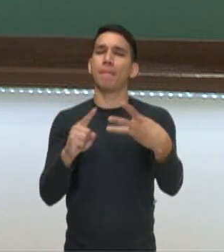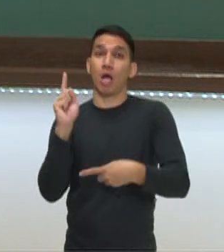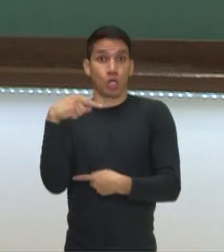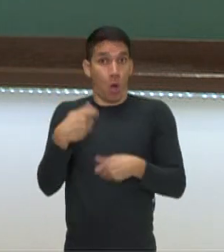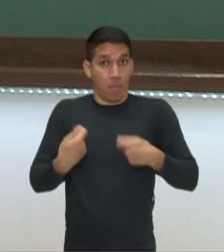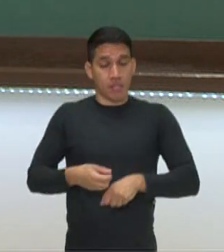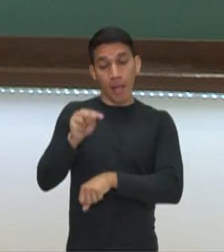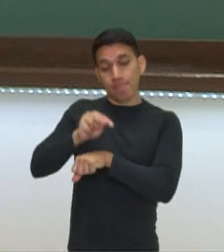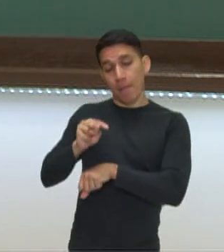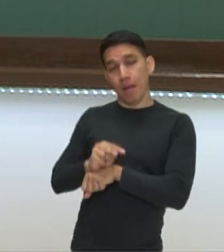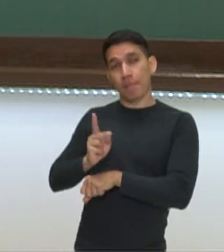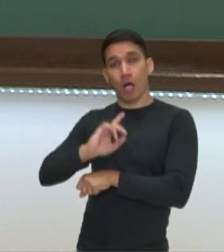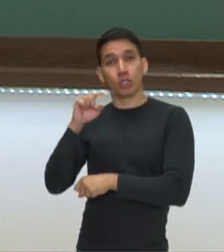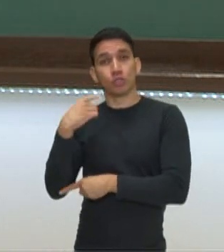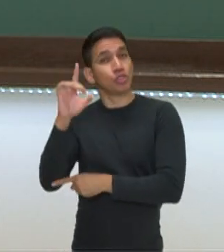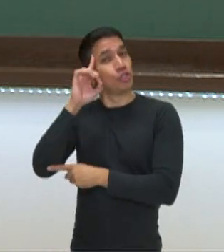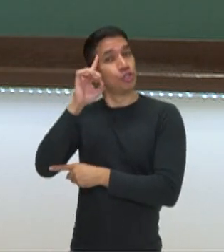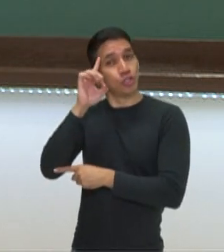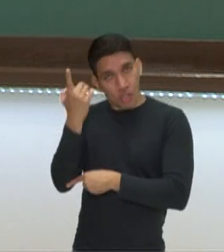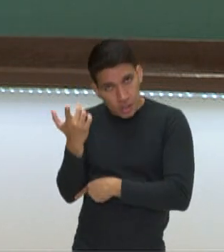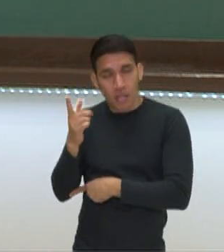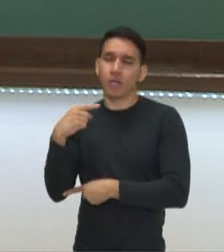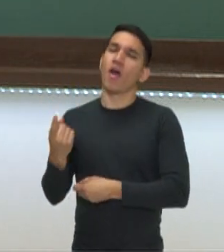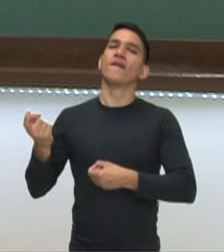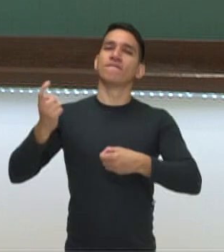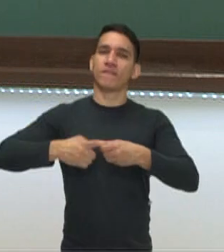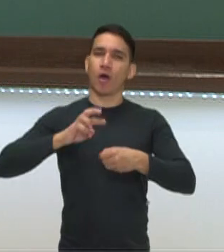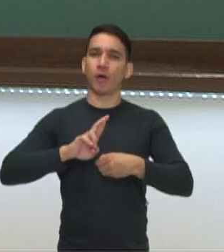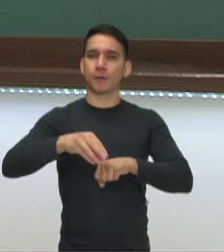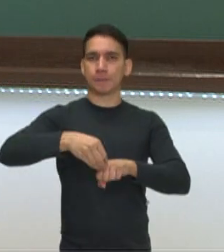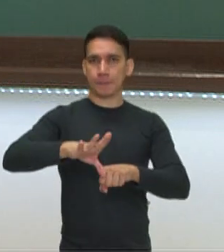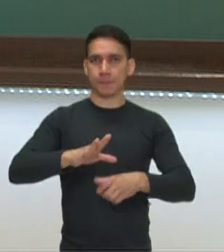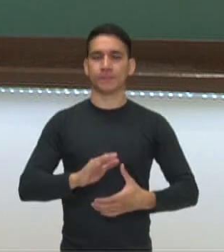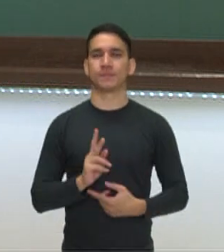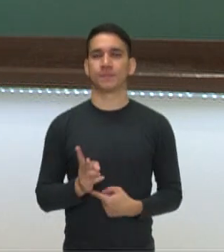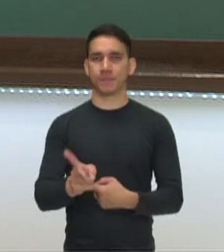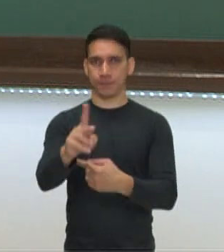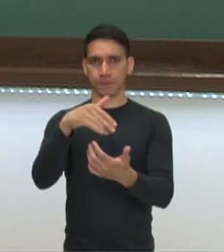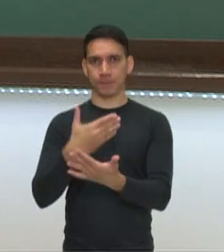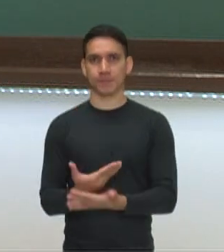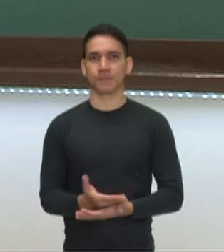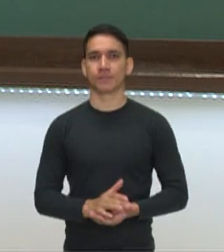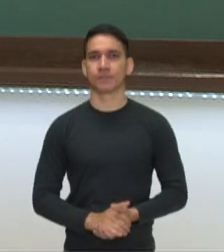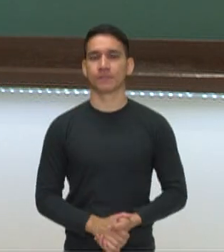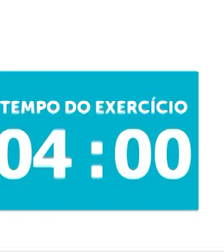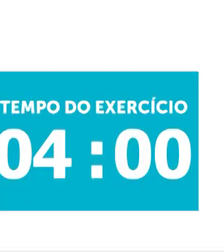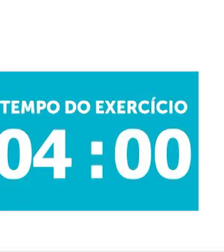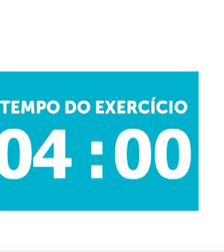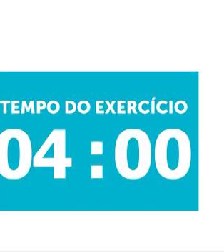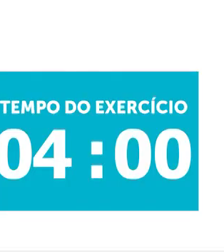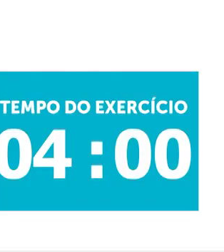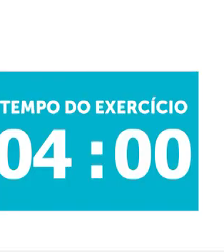deve cuidar no nosso dia a dia e nós já voltamos aqui para continuar a nossa aula.